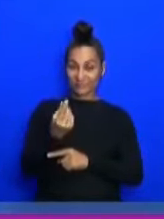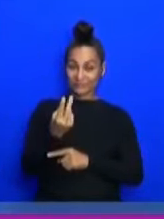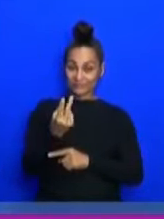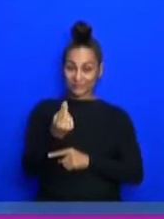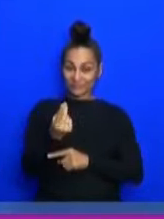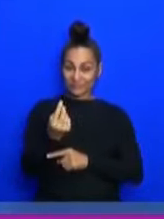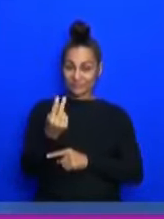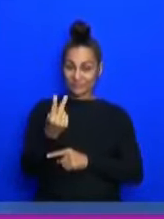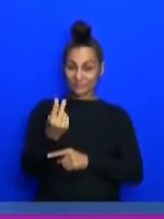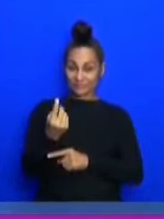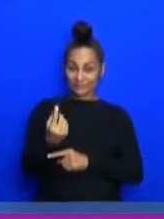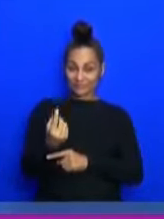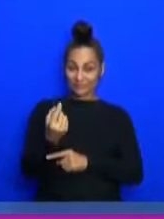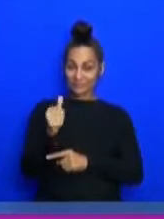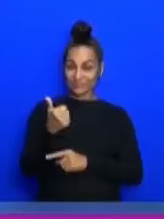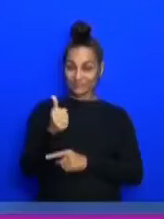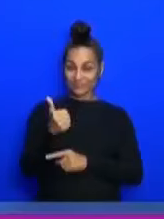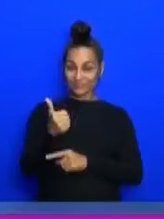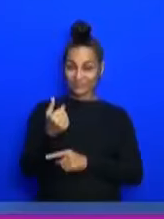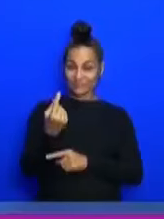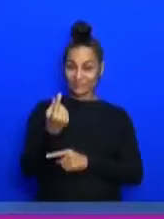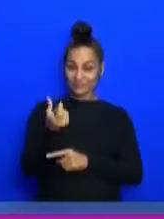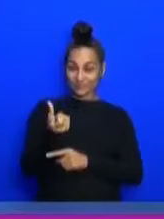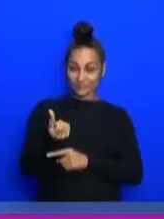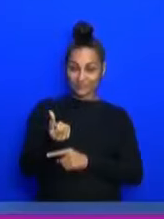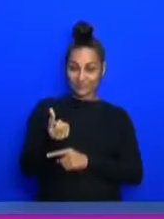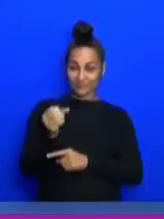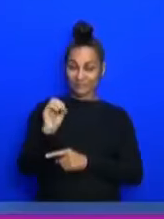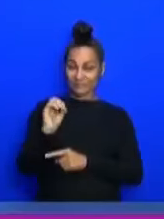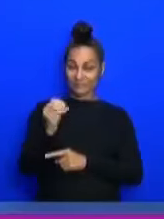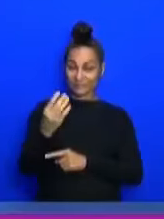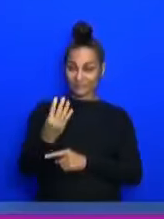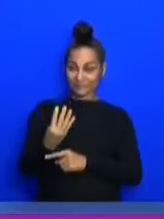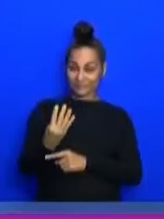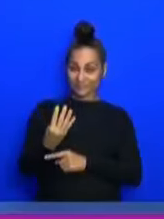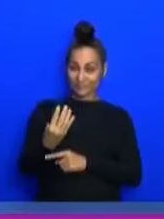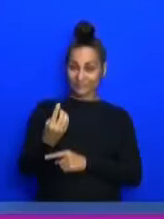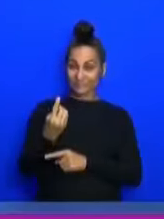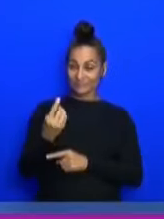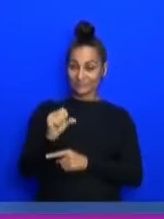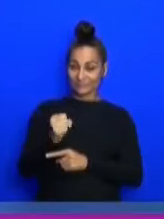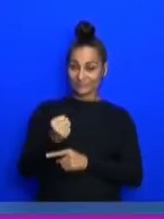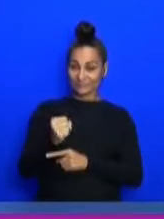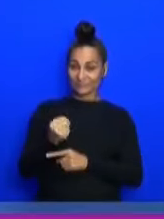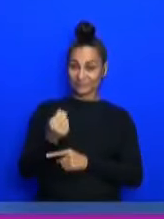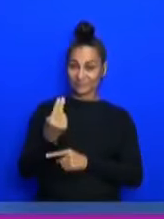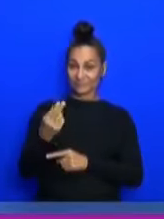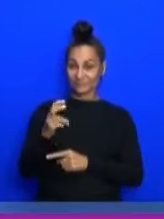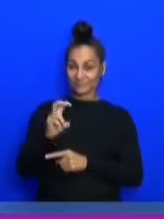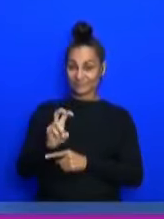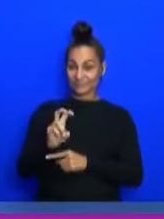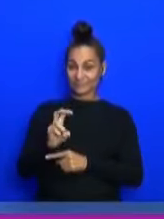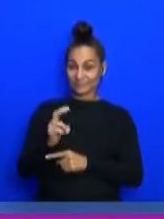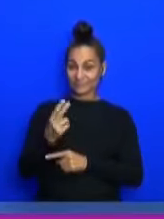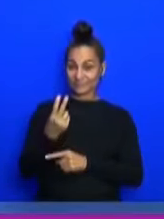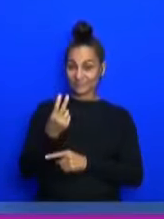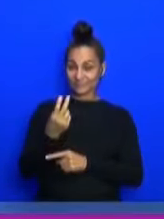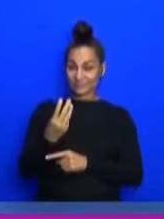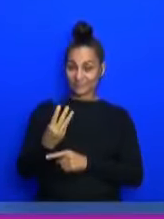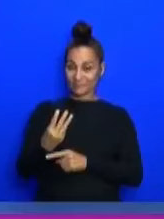12 21 11 1604 18 25